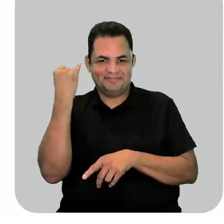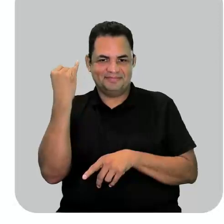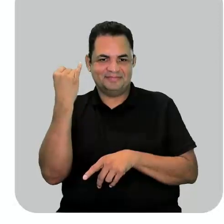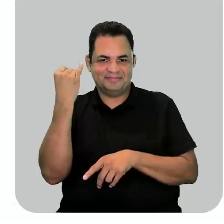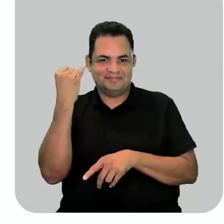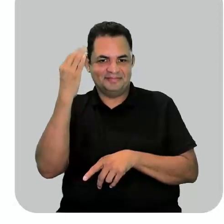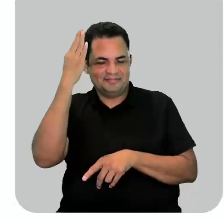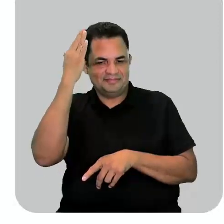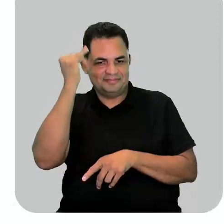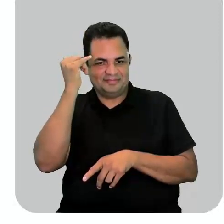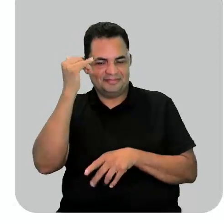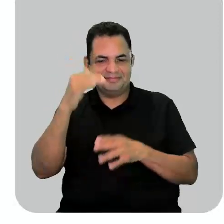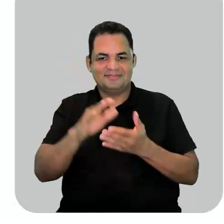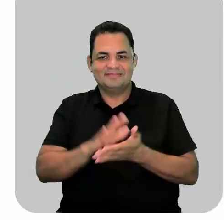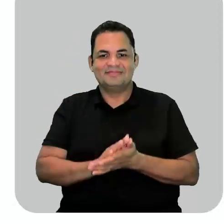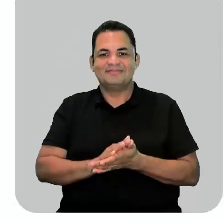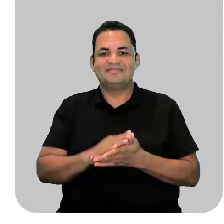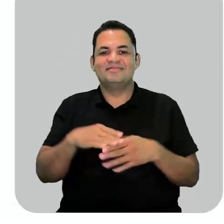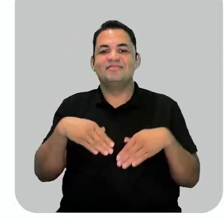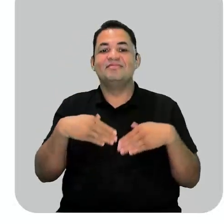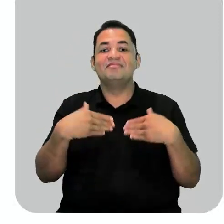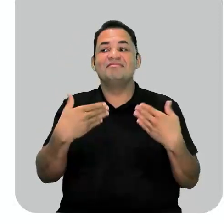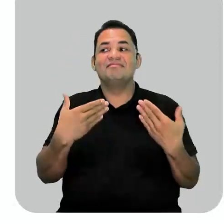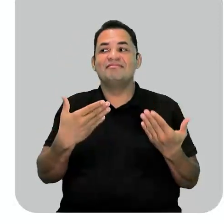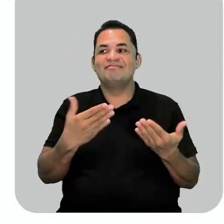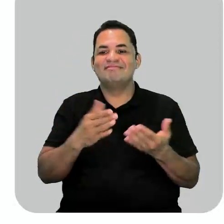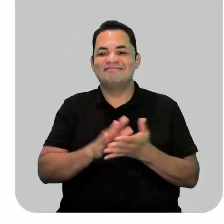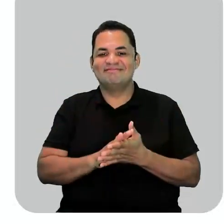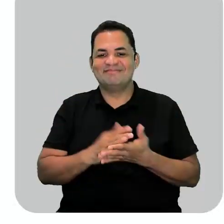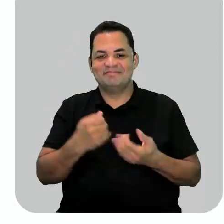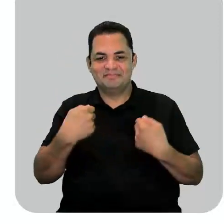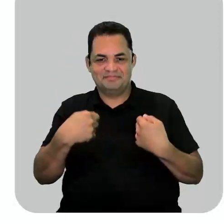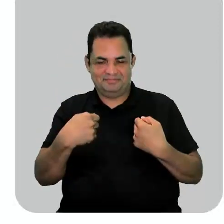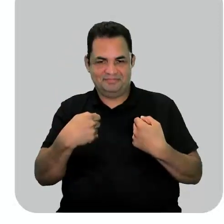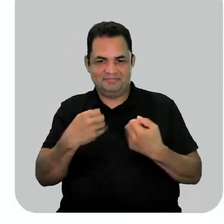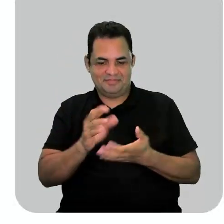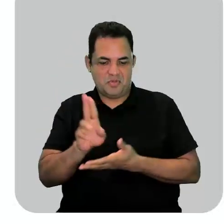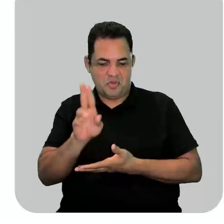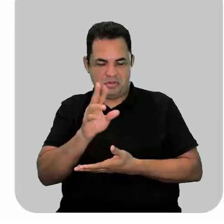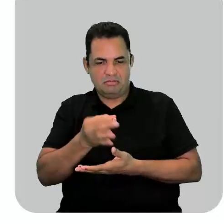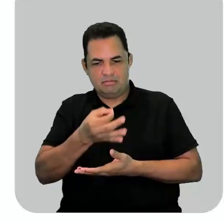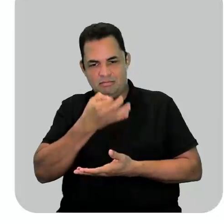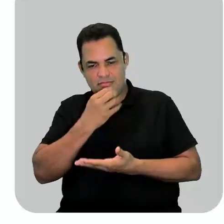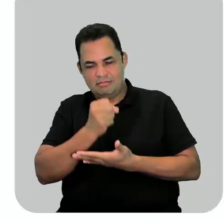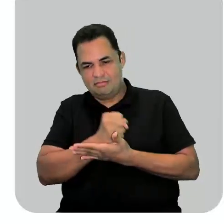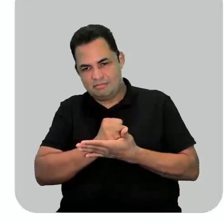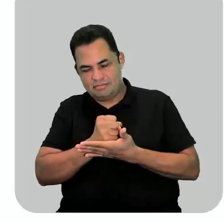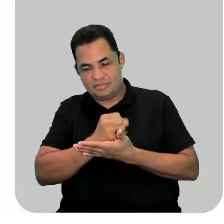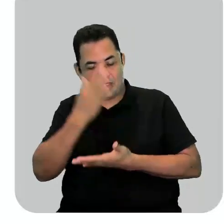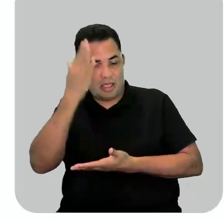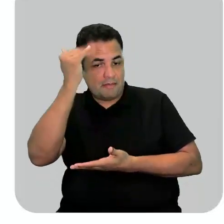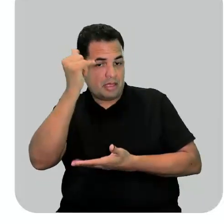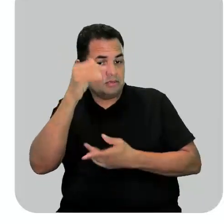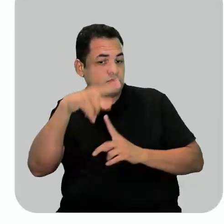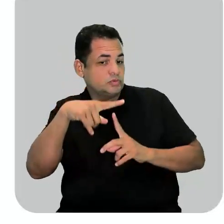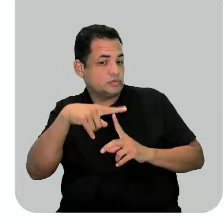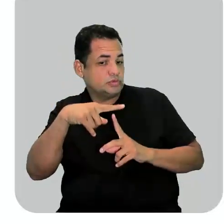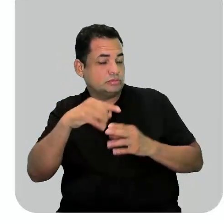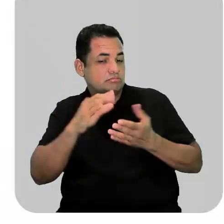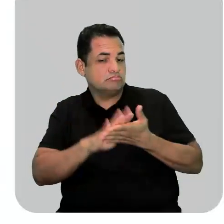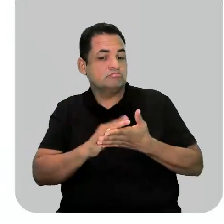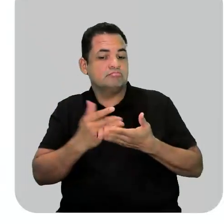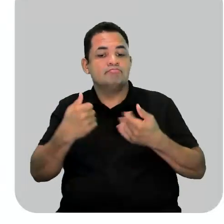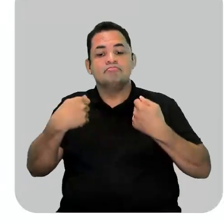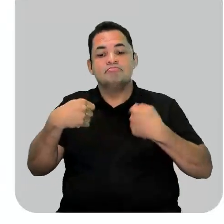importante saber quando devemos tomar a medicação, saber o tipo e que a gente deve